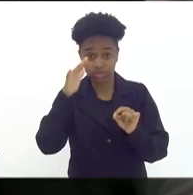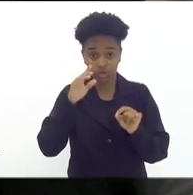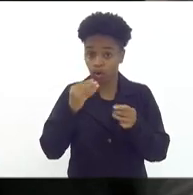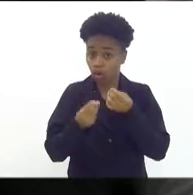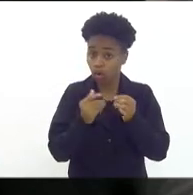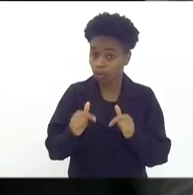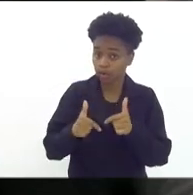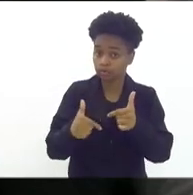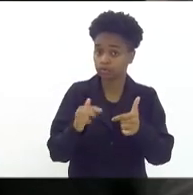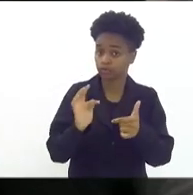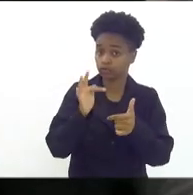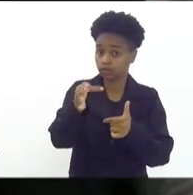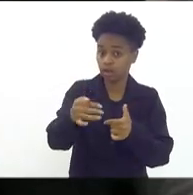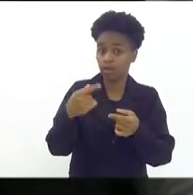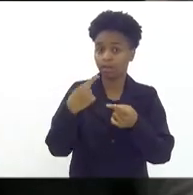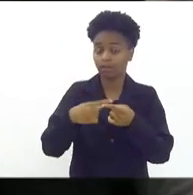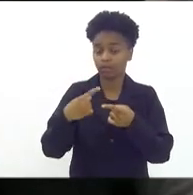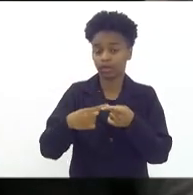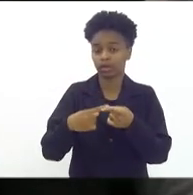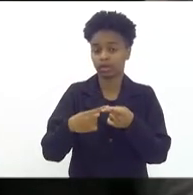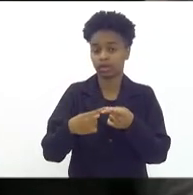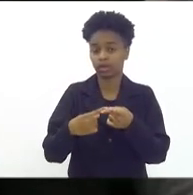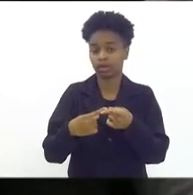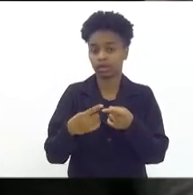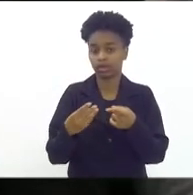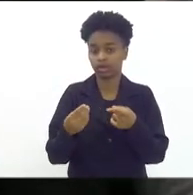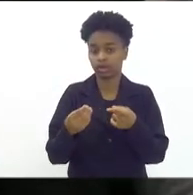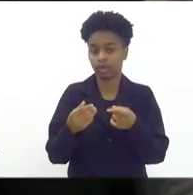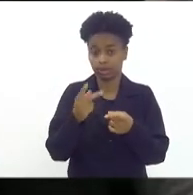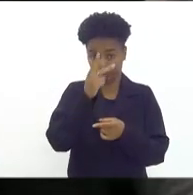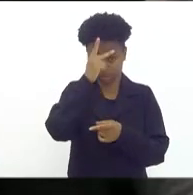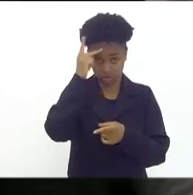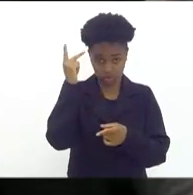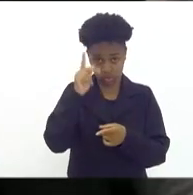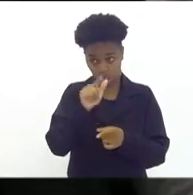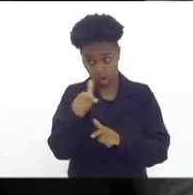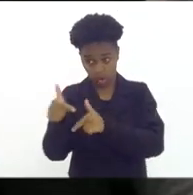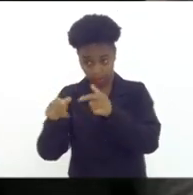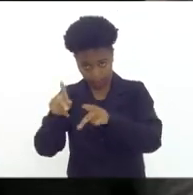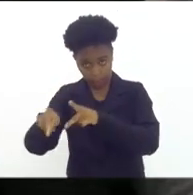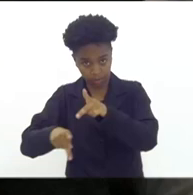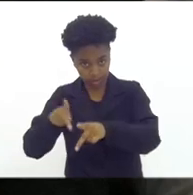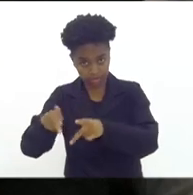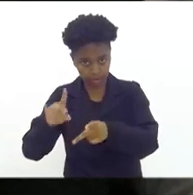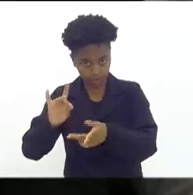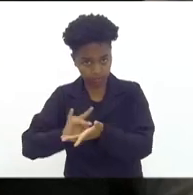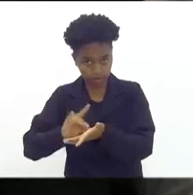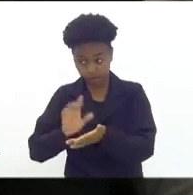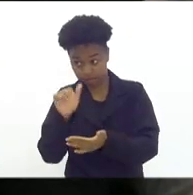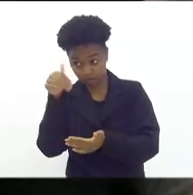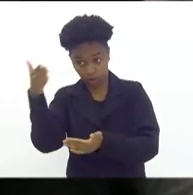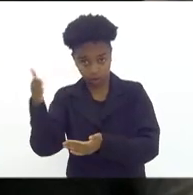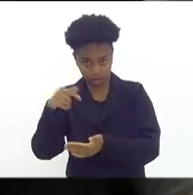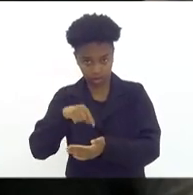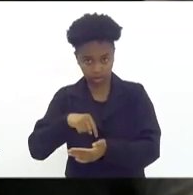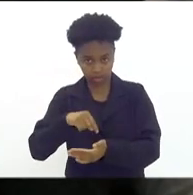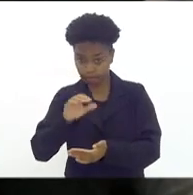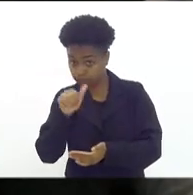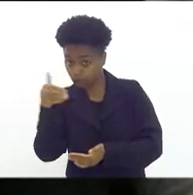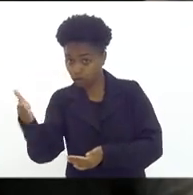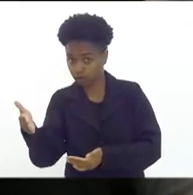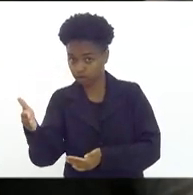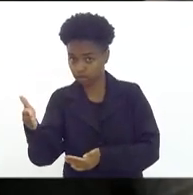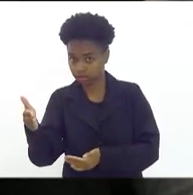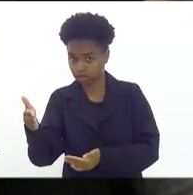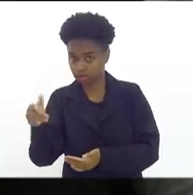para que os sub- os sub eleitores no caso que estão lá fora que estão lá fora